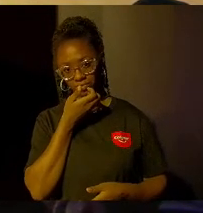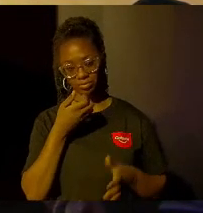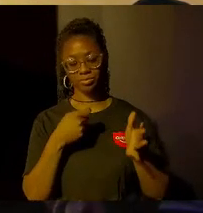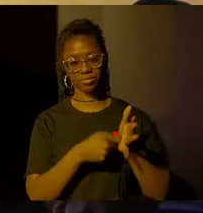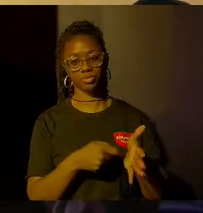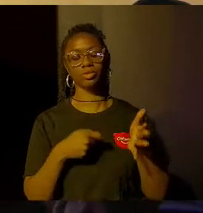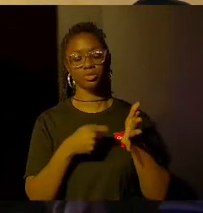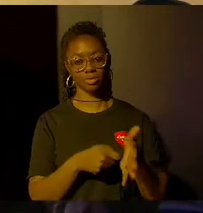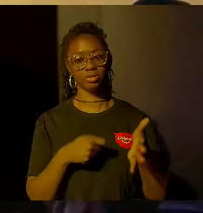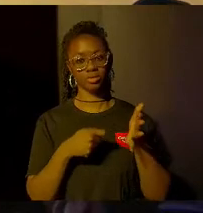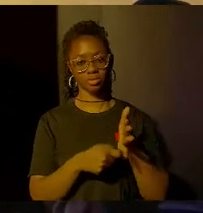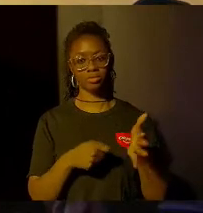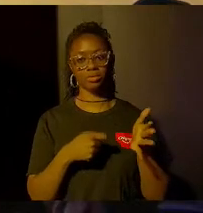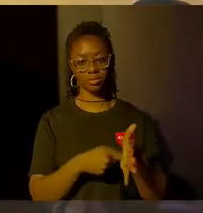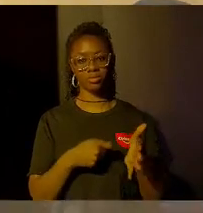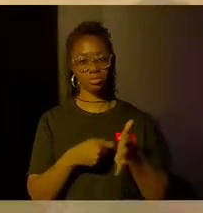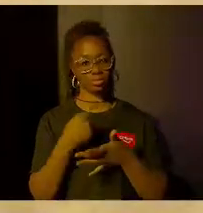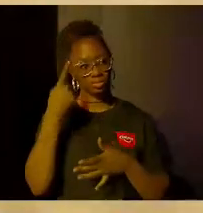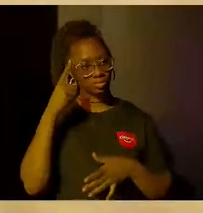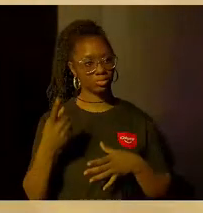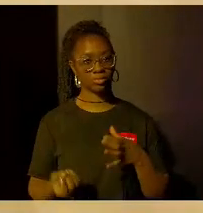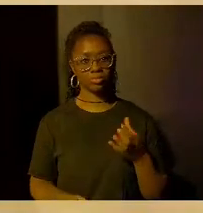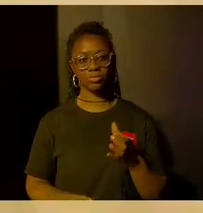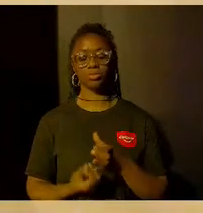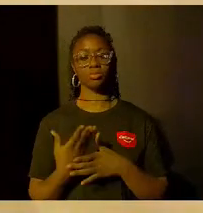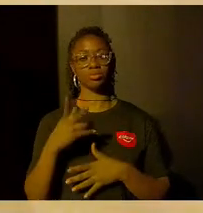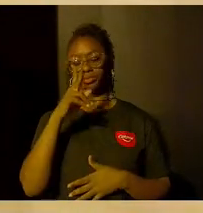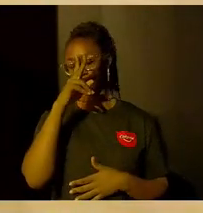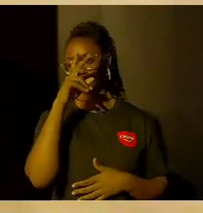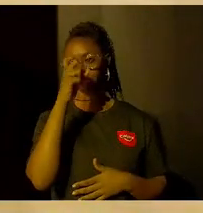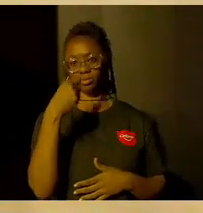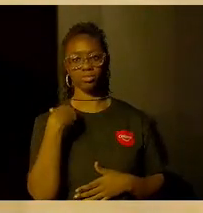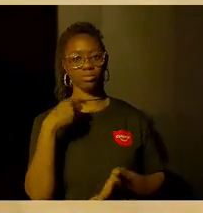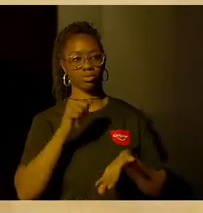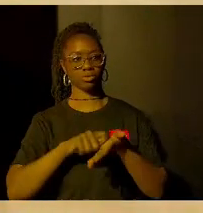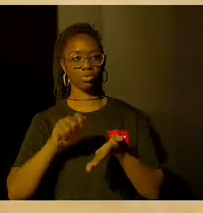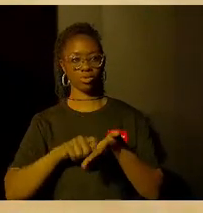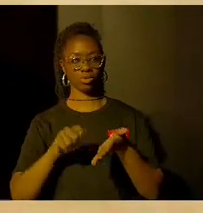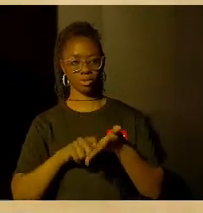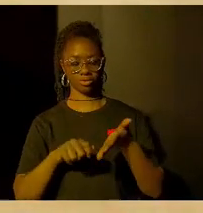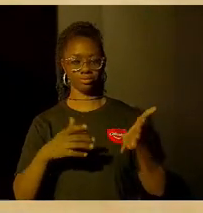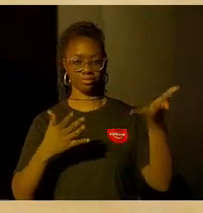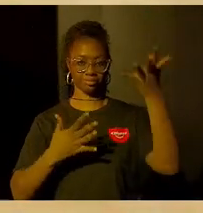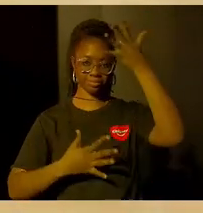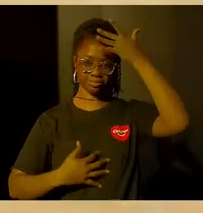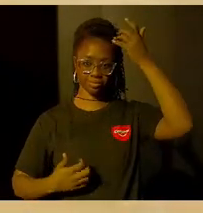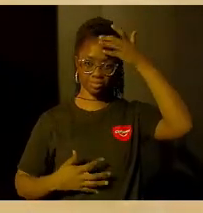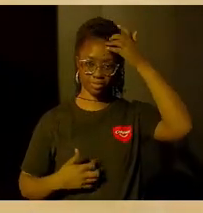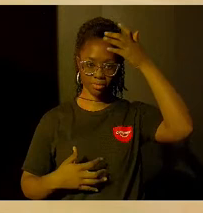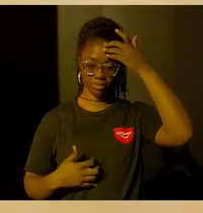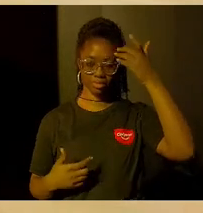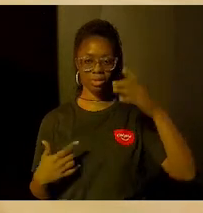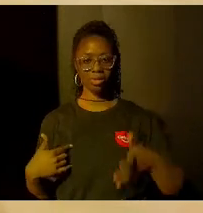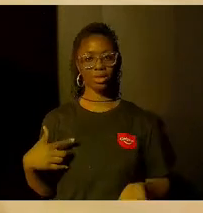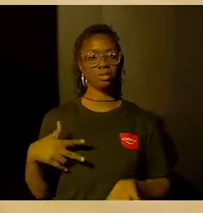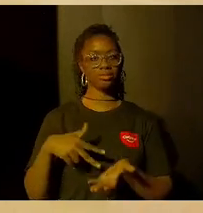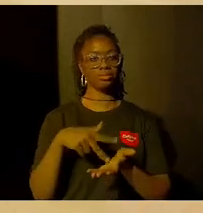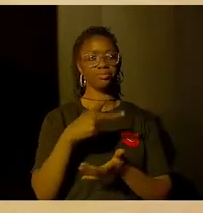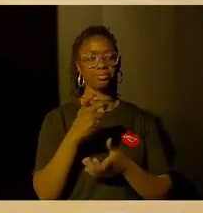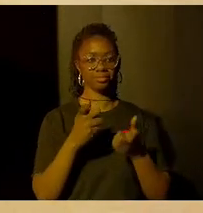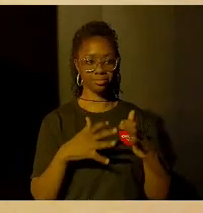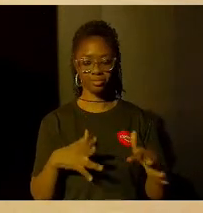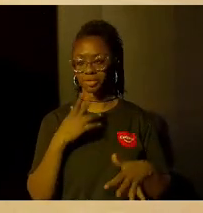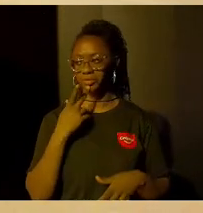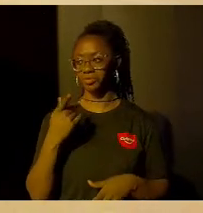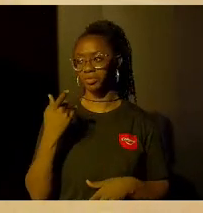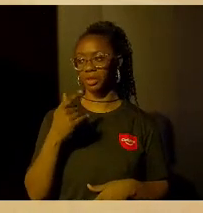que eu não sei de onde vem essa força eu tava escrevendo macacos E aí eu chego na paz e aí decido falar de